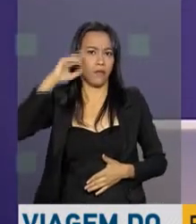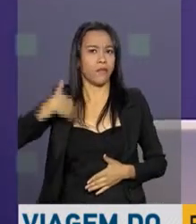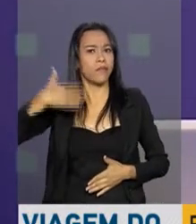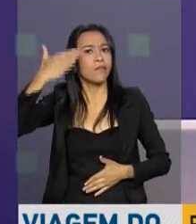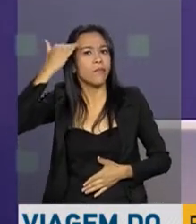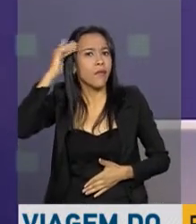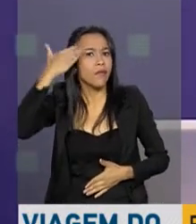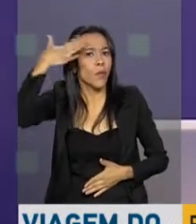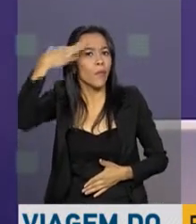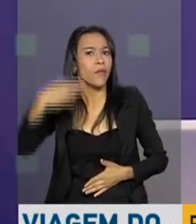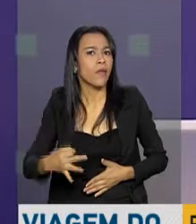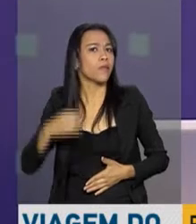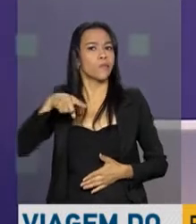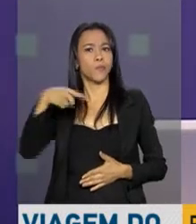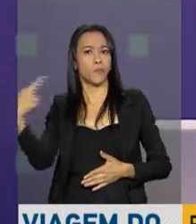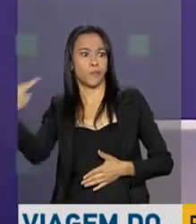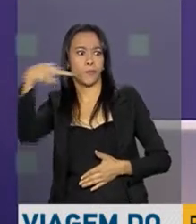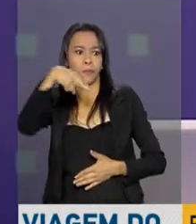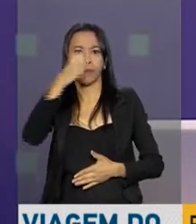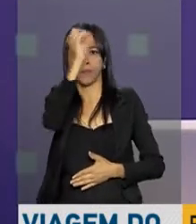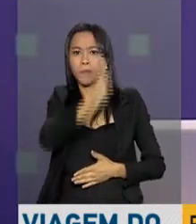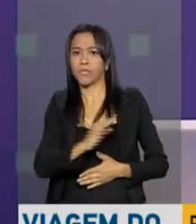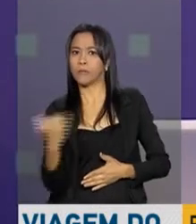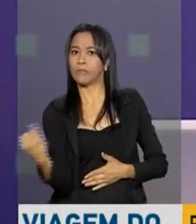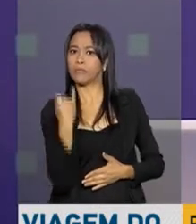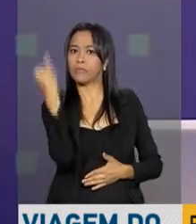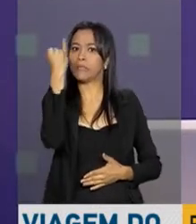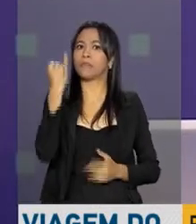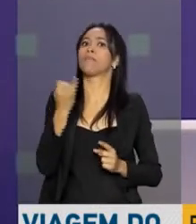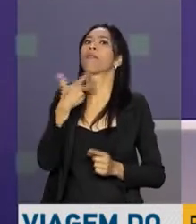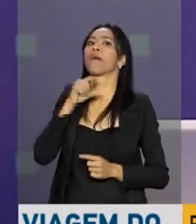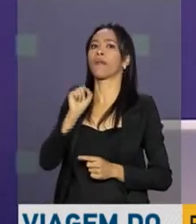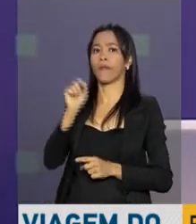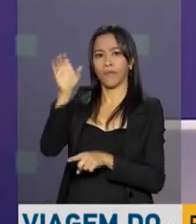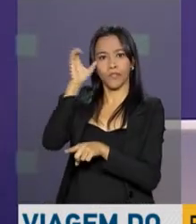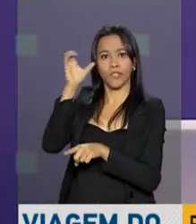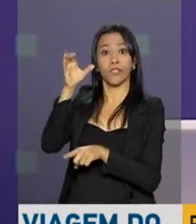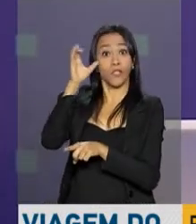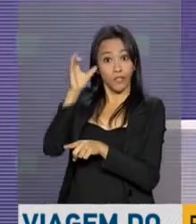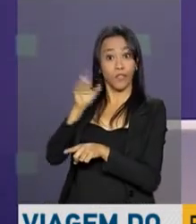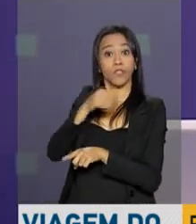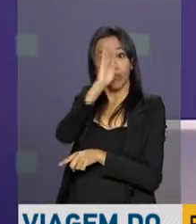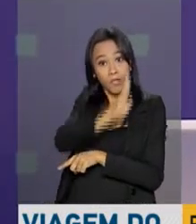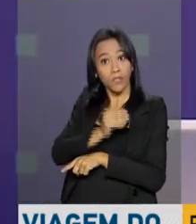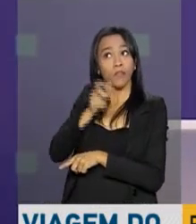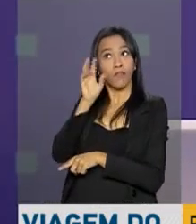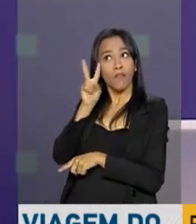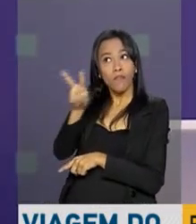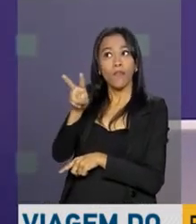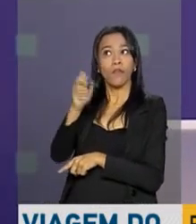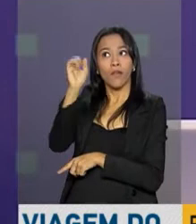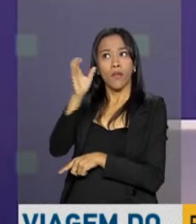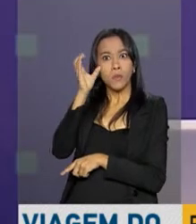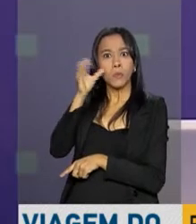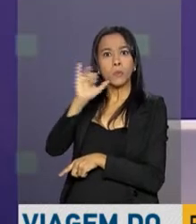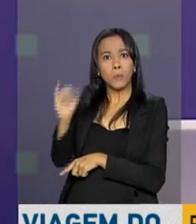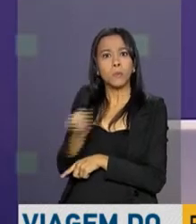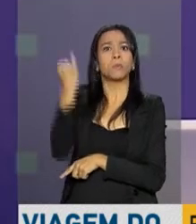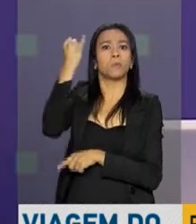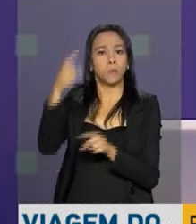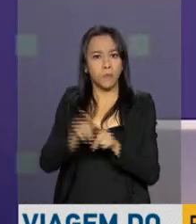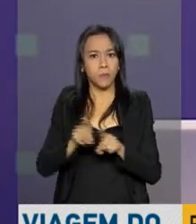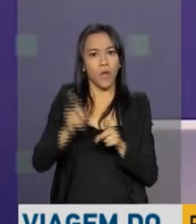a importância do Brasil para a China e da China para o Brasil. O